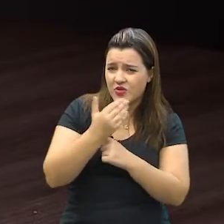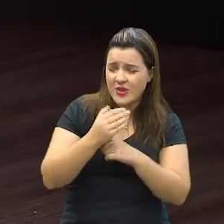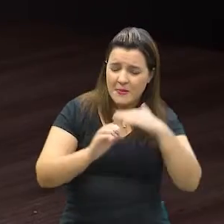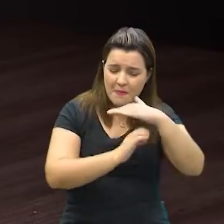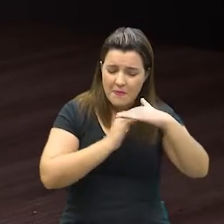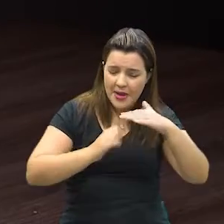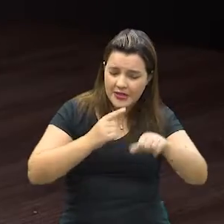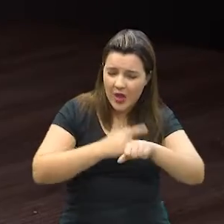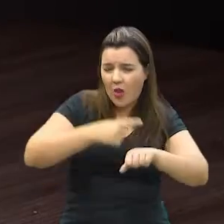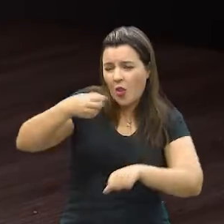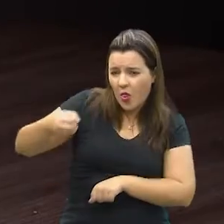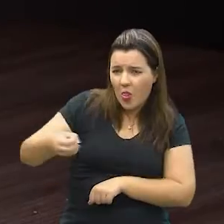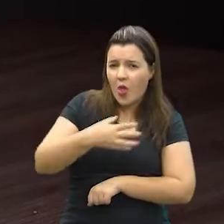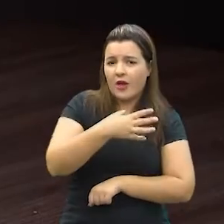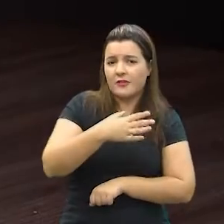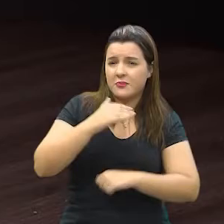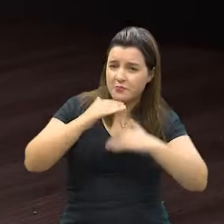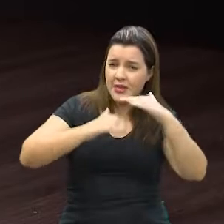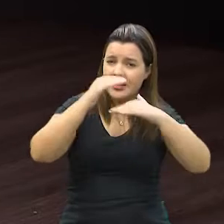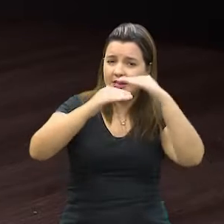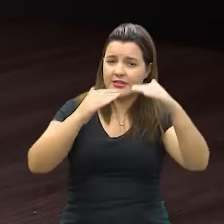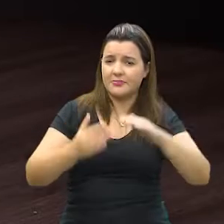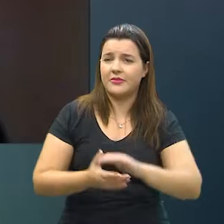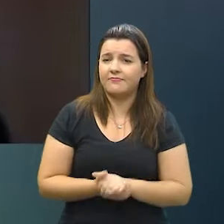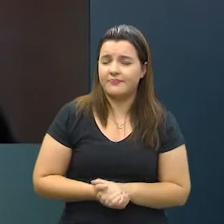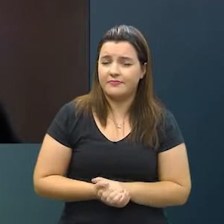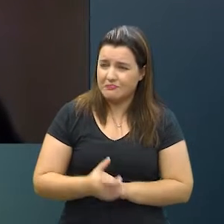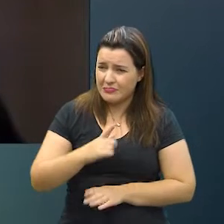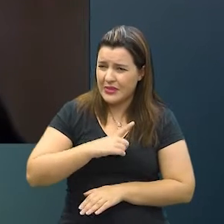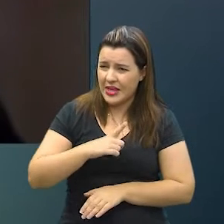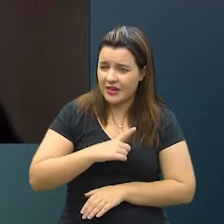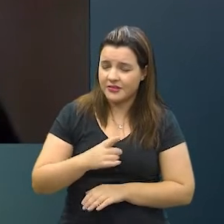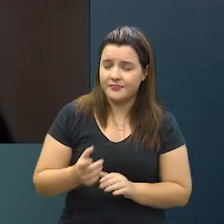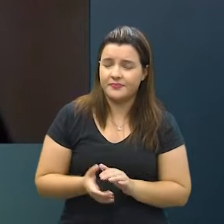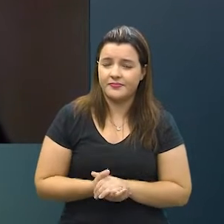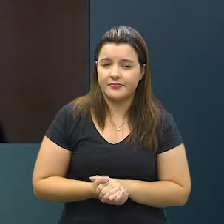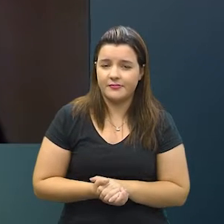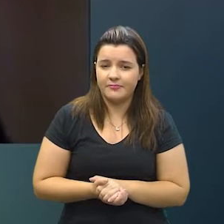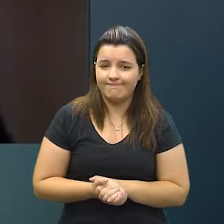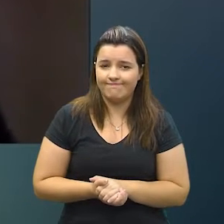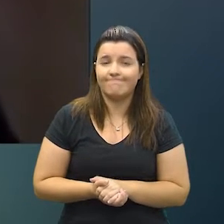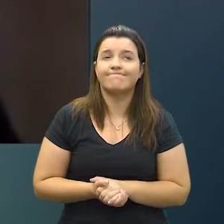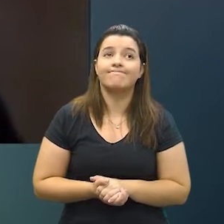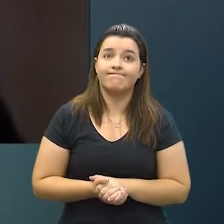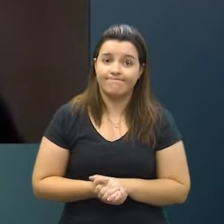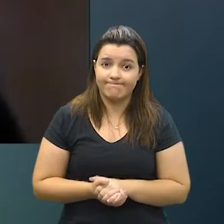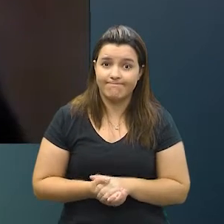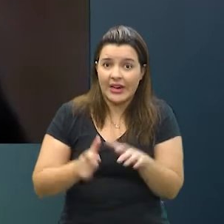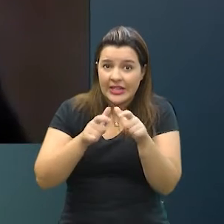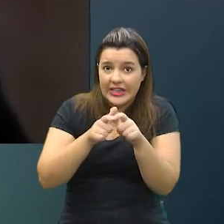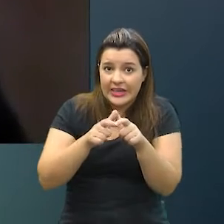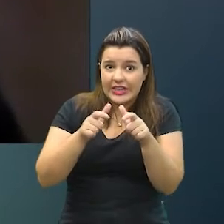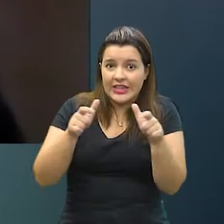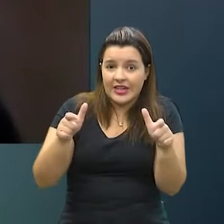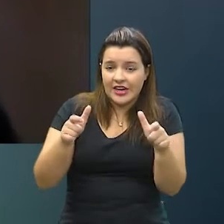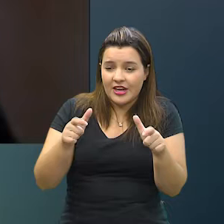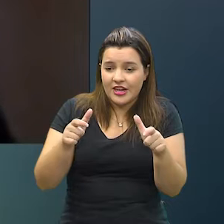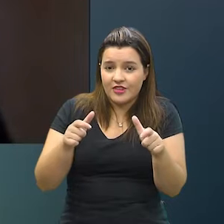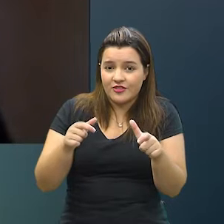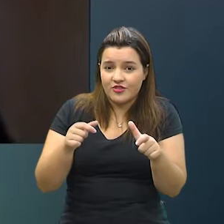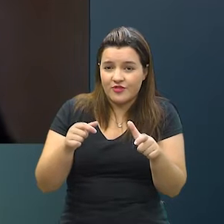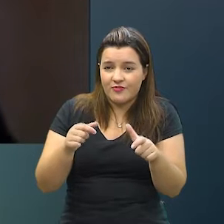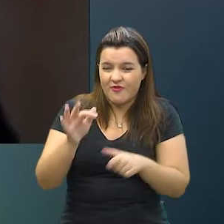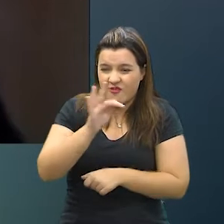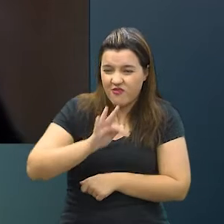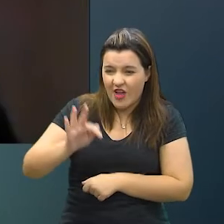uma startup, no seu funcionamento e no seu crescimento? Então vamos lá. Todas essas grandes universidades, né, ela